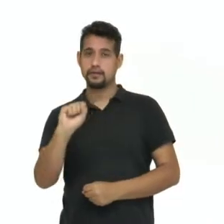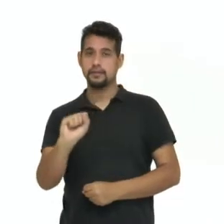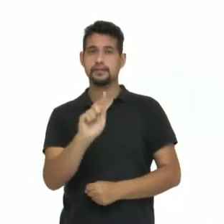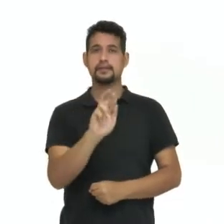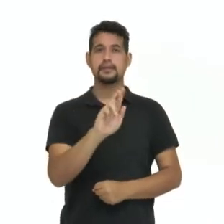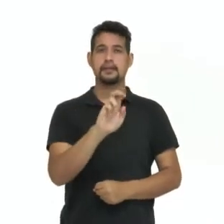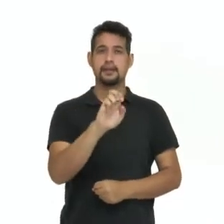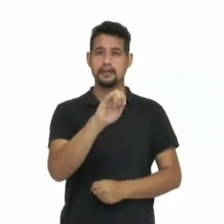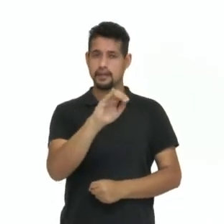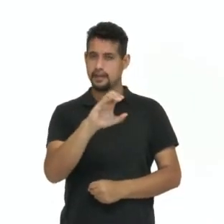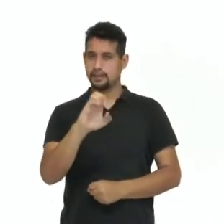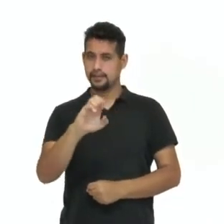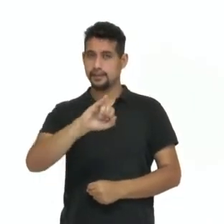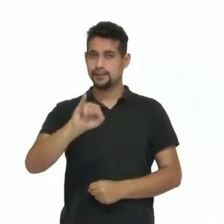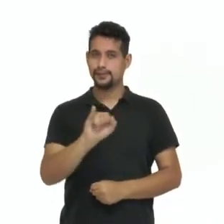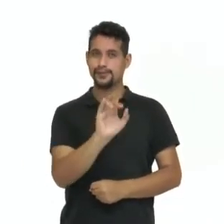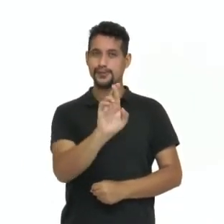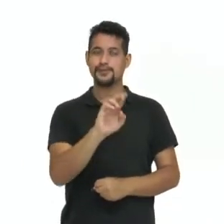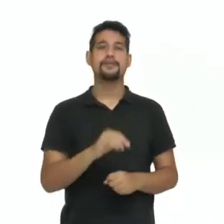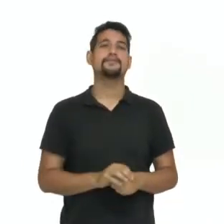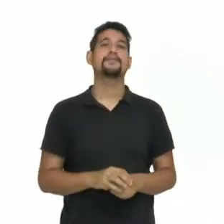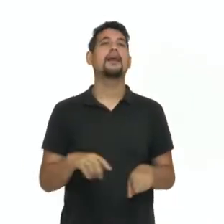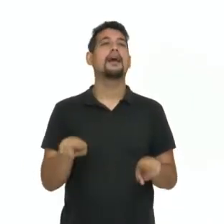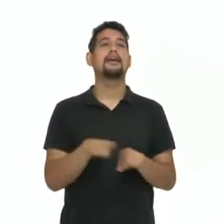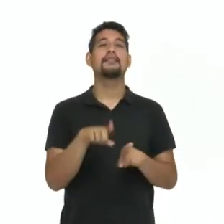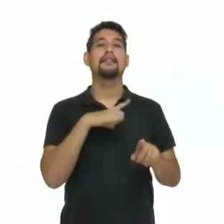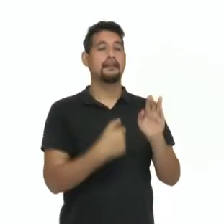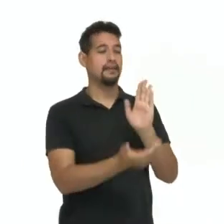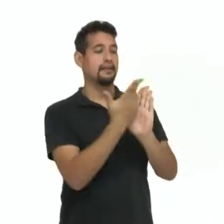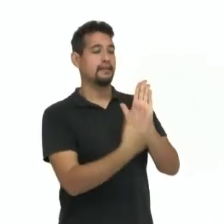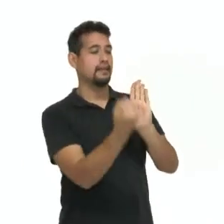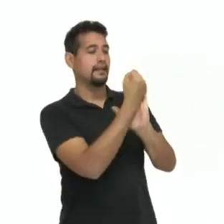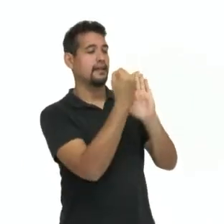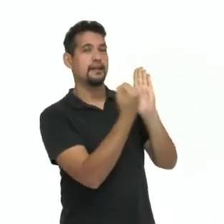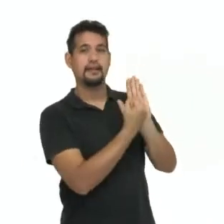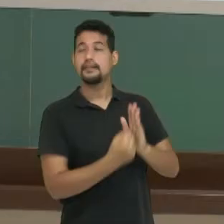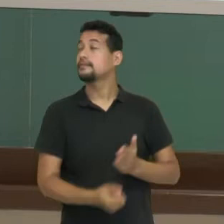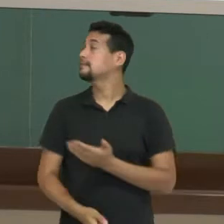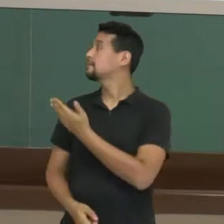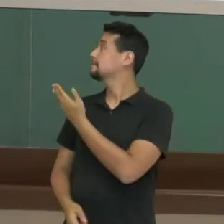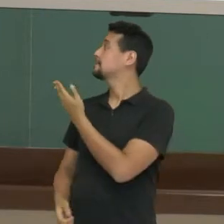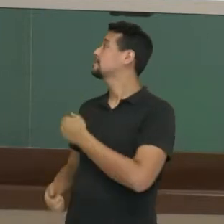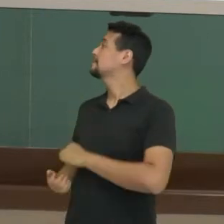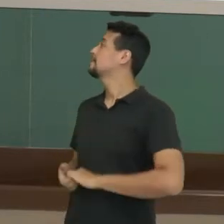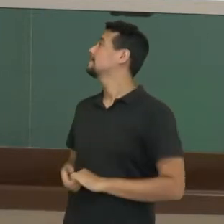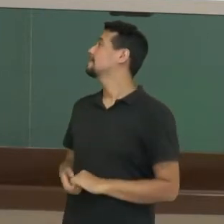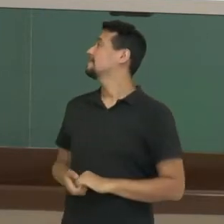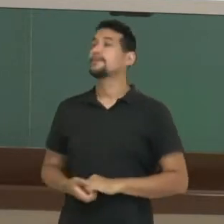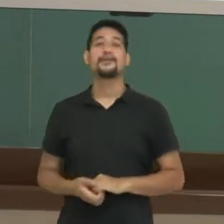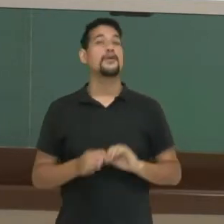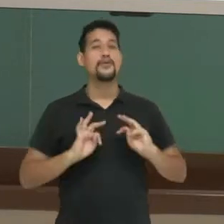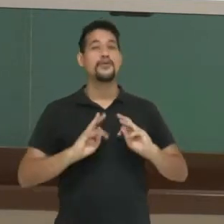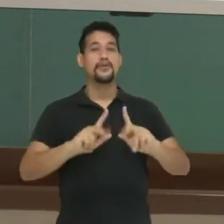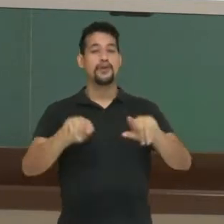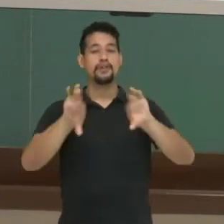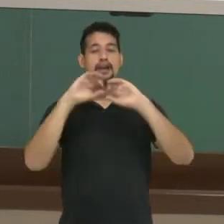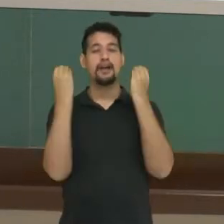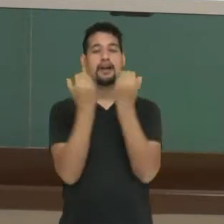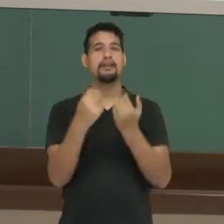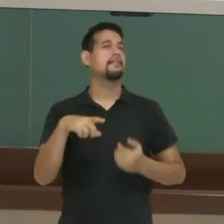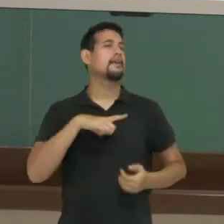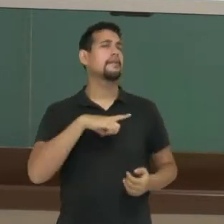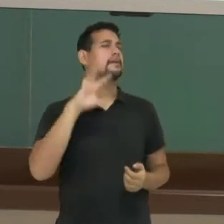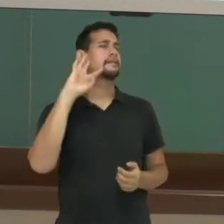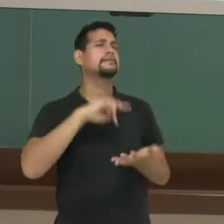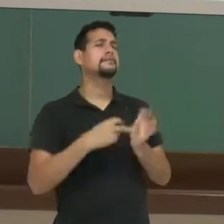Jr., certo? E aqui nós temos os símbolos, né? Então, como toda confederação, ela